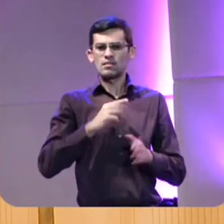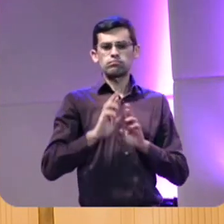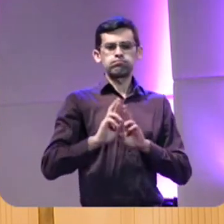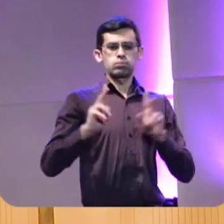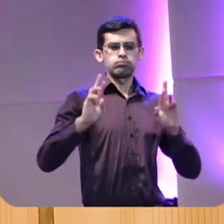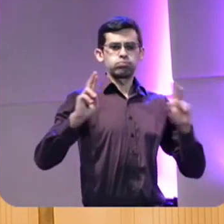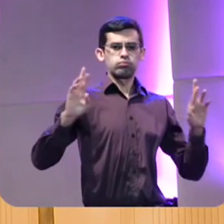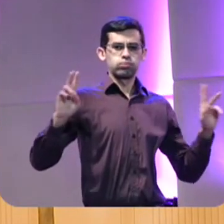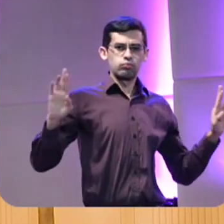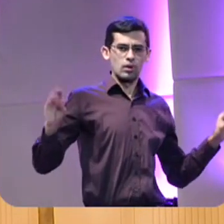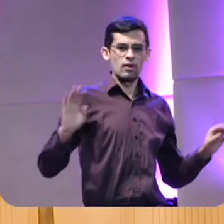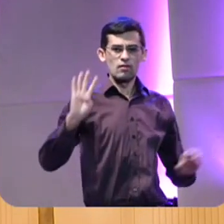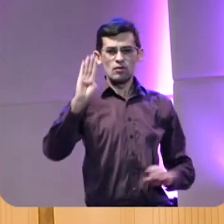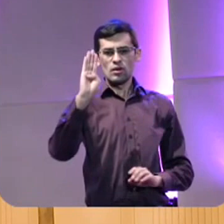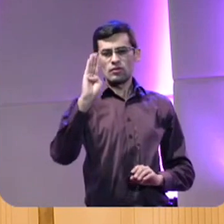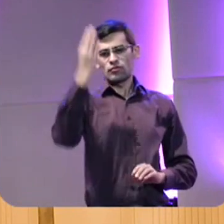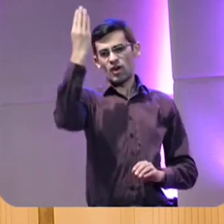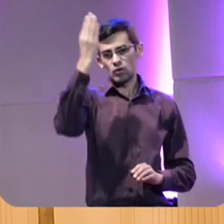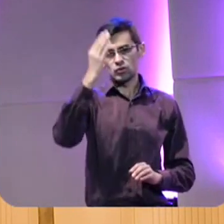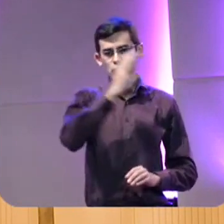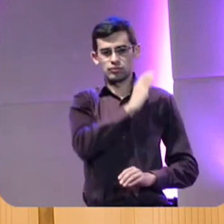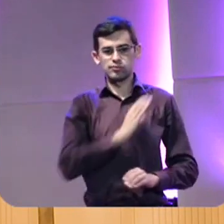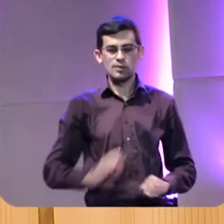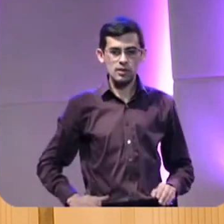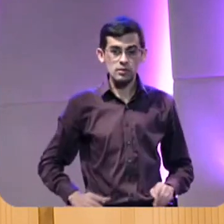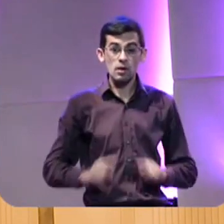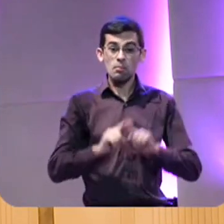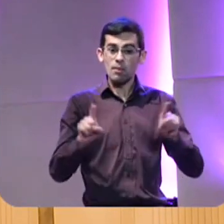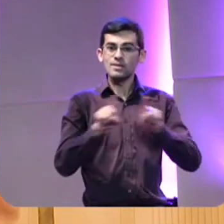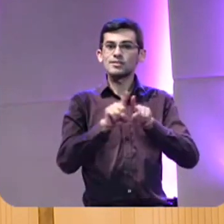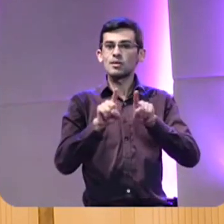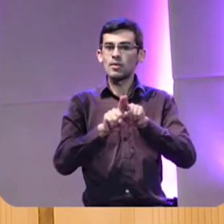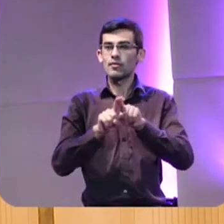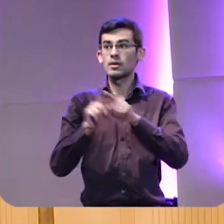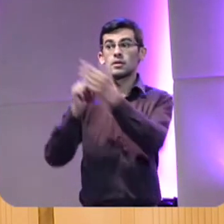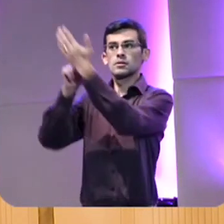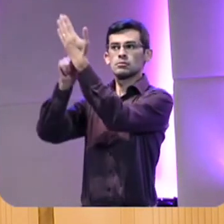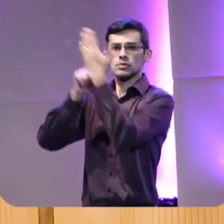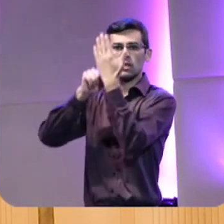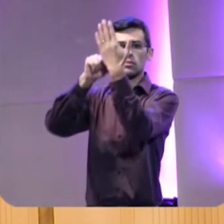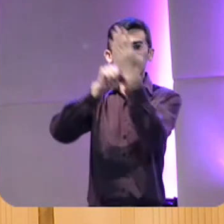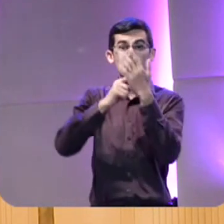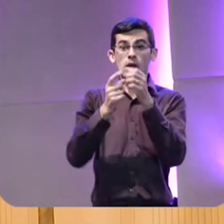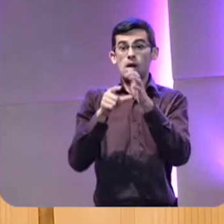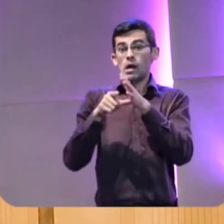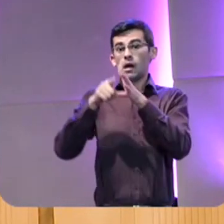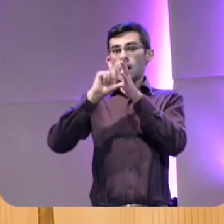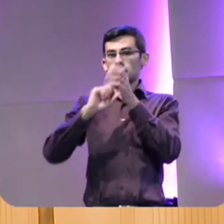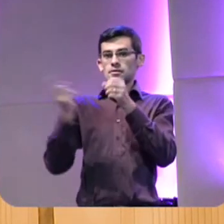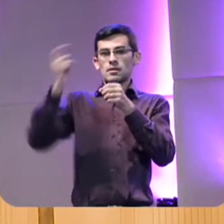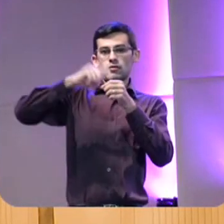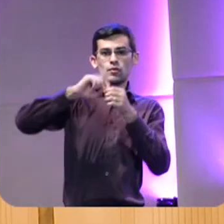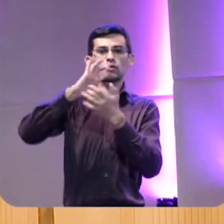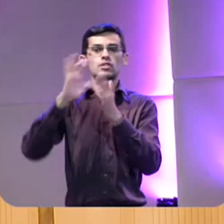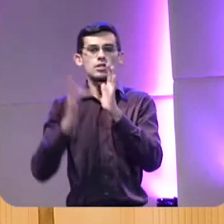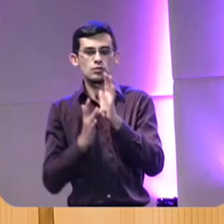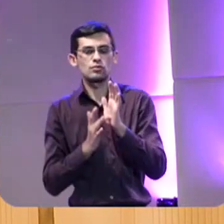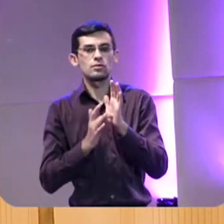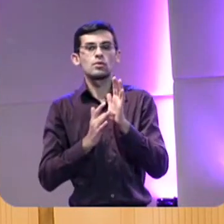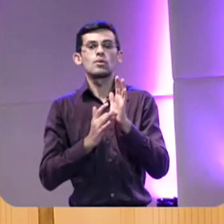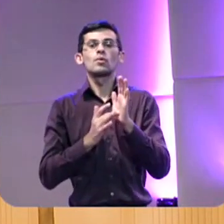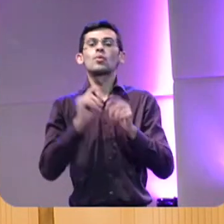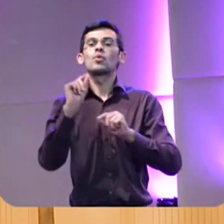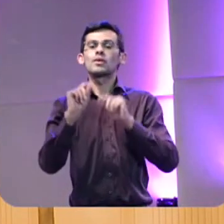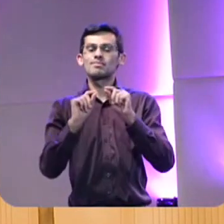como a Bíblia ensina, vai haver vários sinais antes da vinda de Jesus, e esses